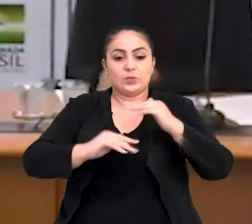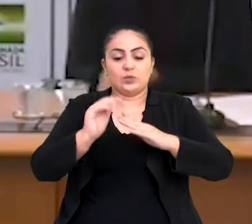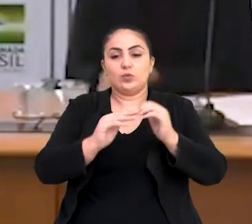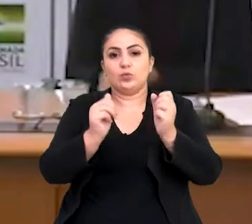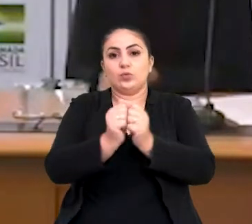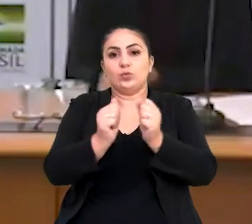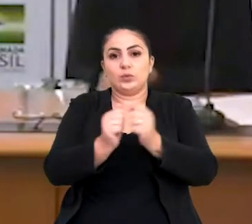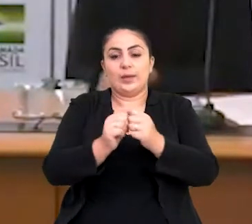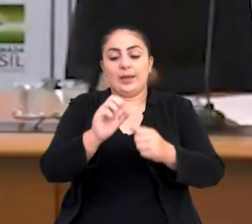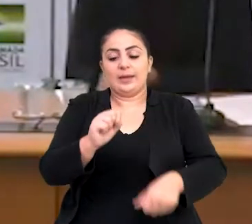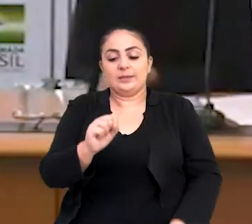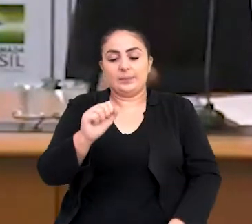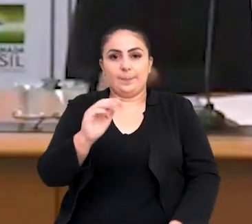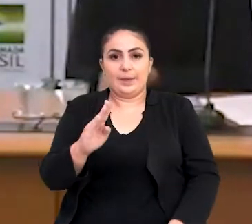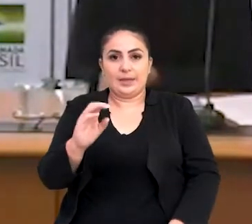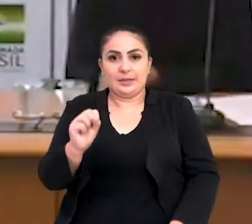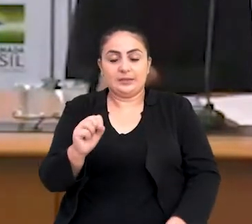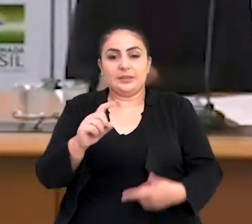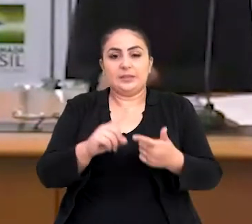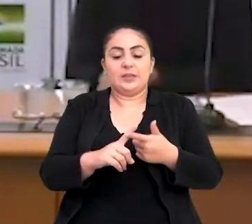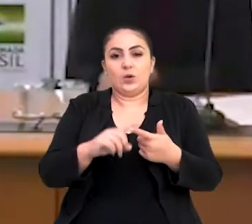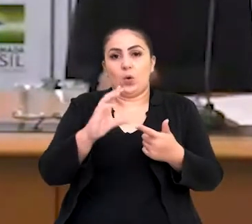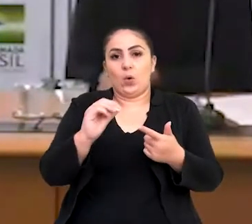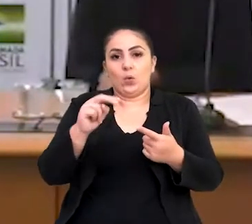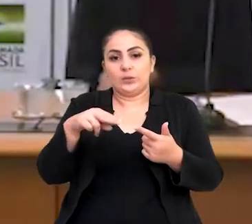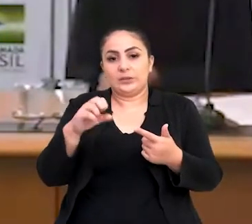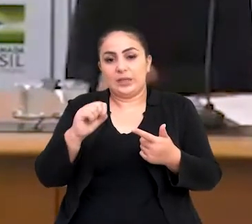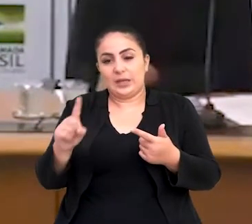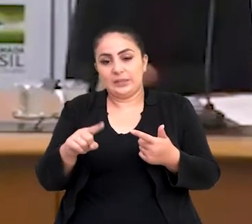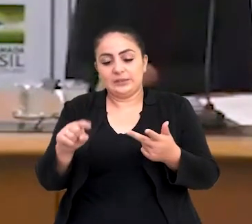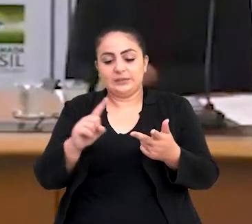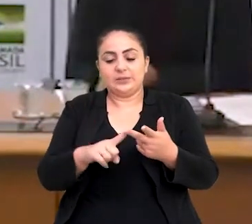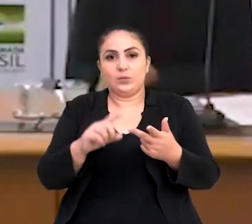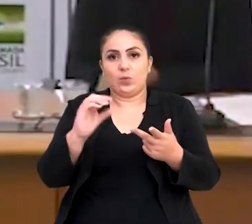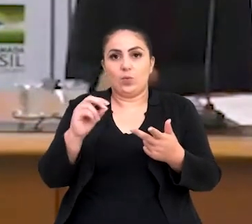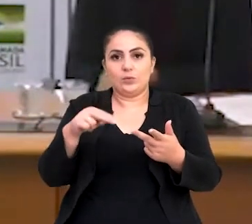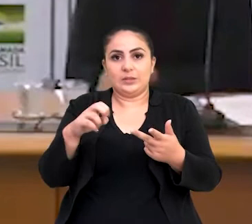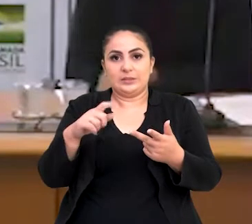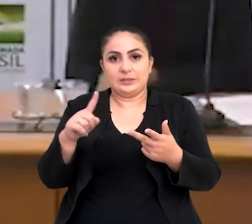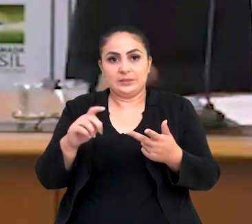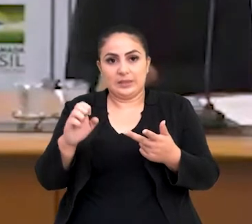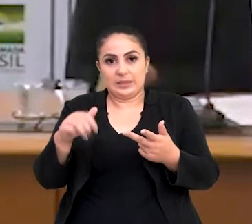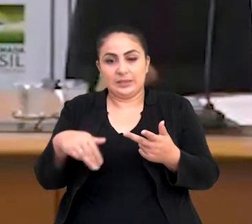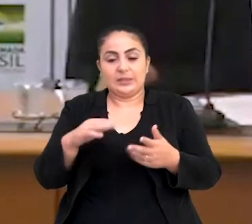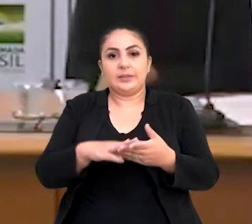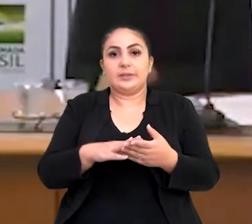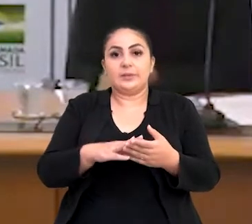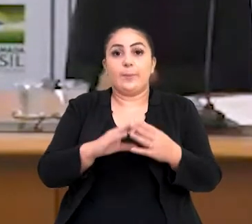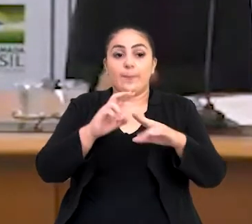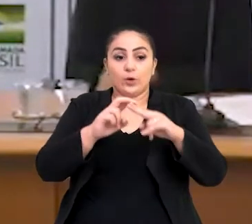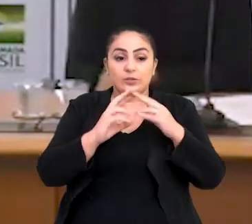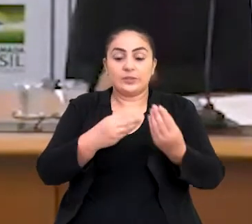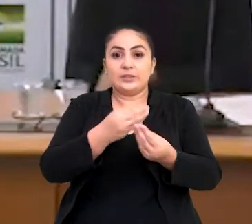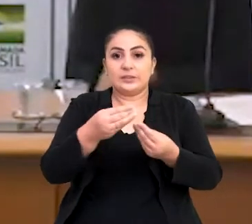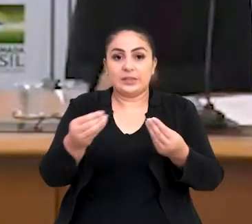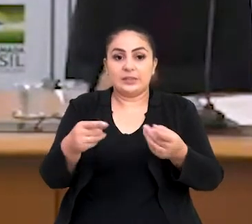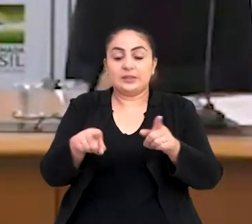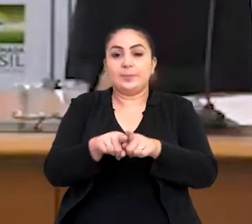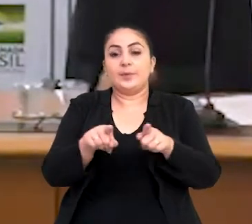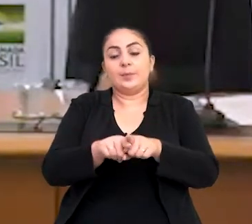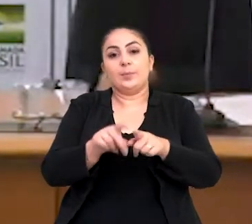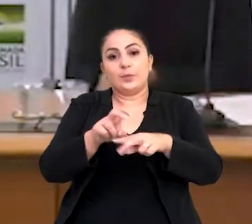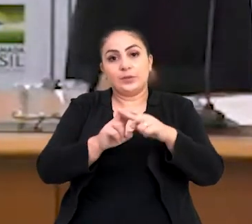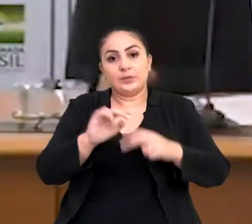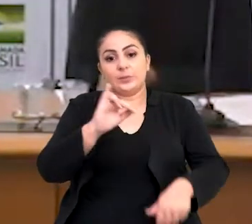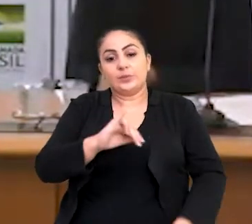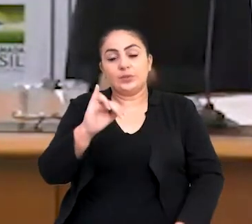ser construído junto com a SVS, junto com Conais e Conasems, e aí essa vacina também será distribuída. Por isso eu falei a importância